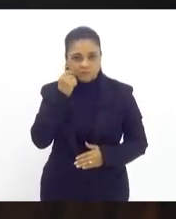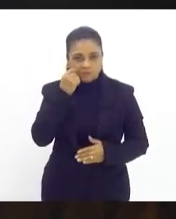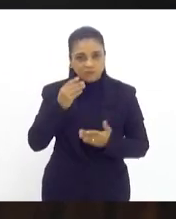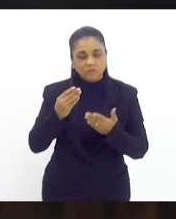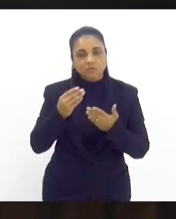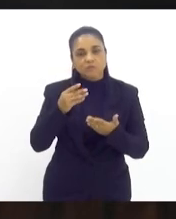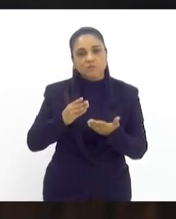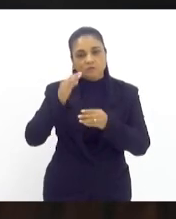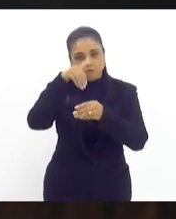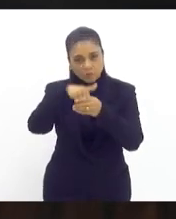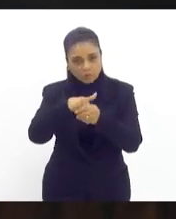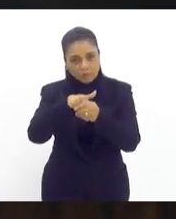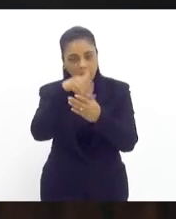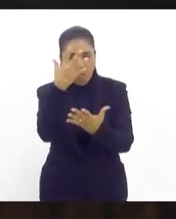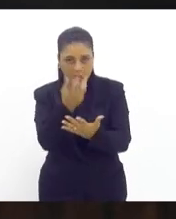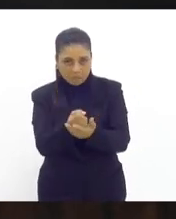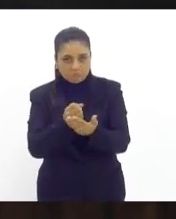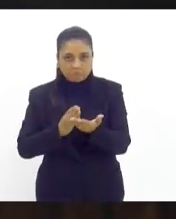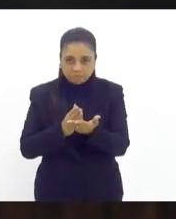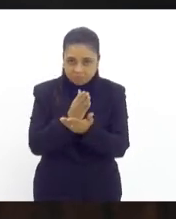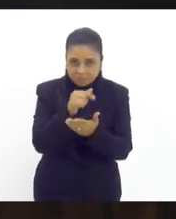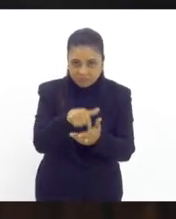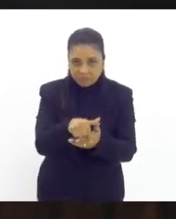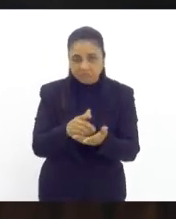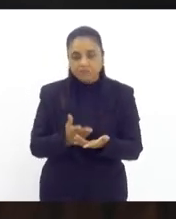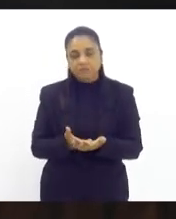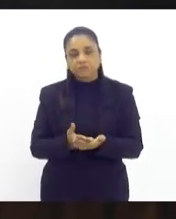aqueles que aprovam permanece Como estão aprovado